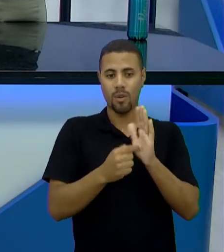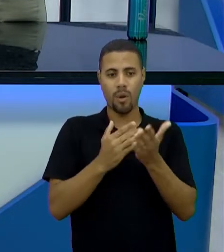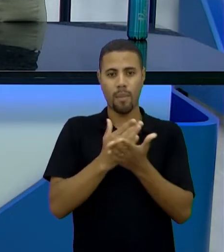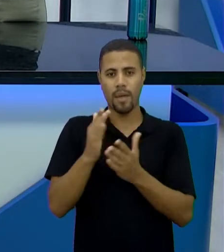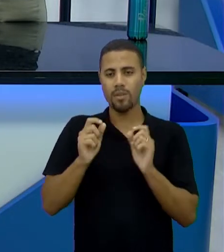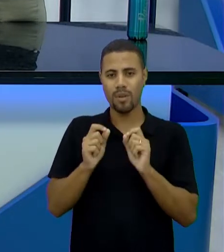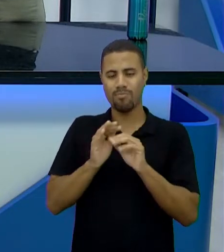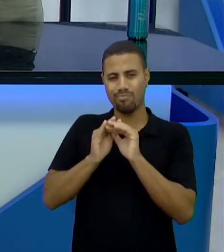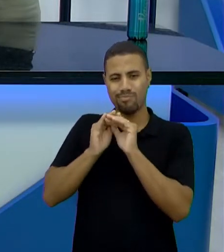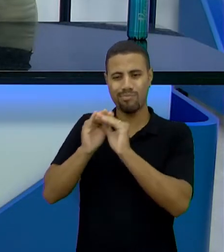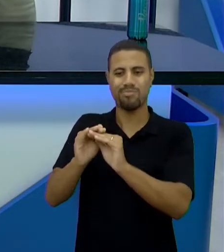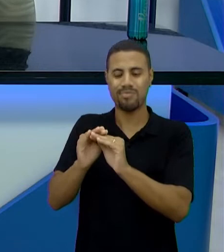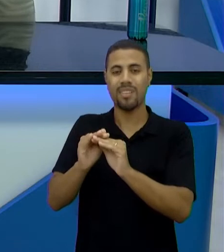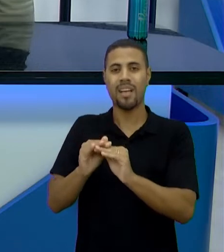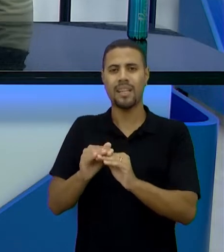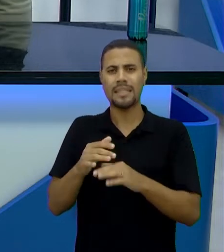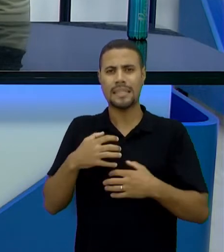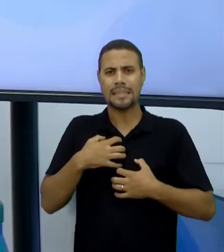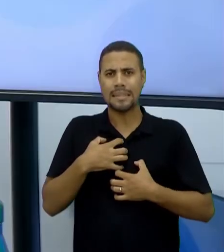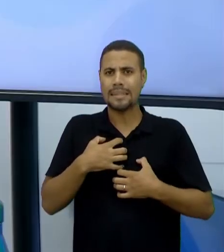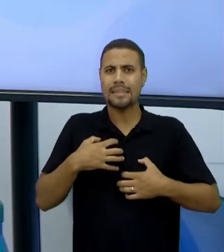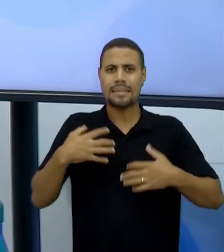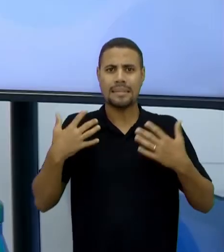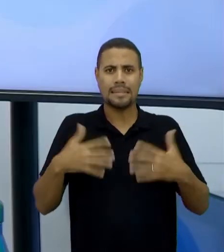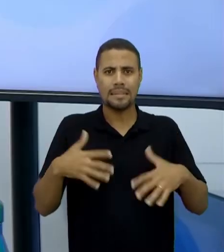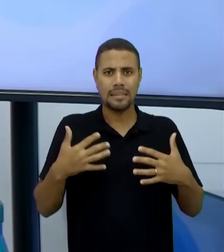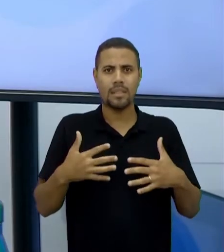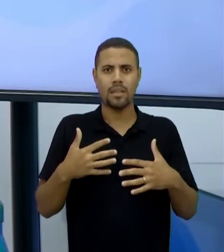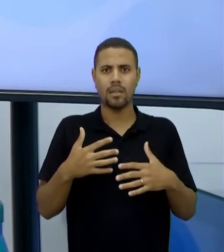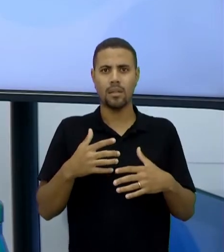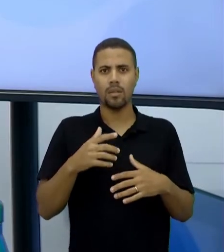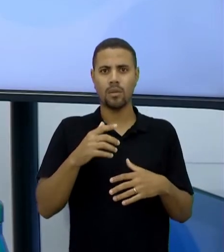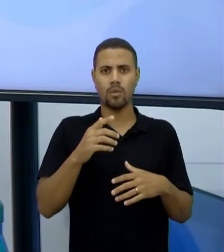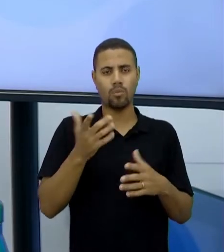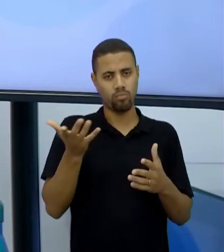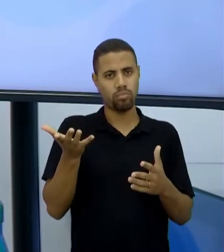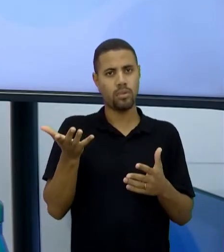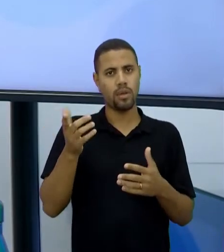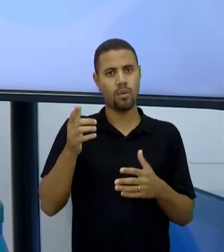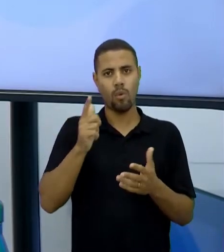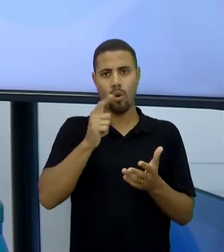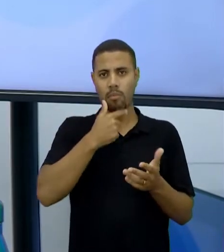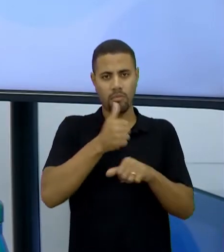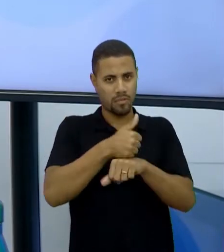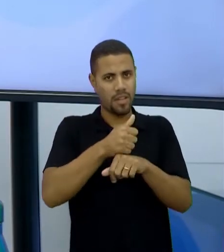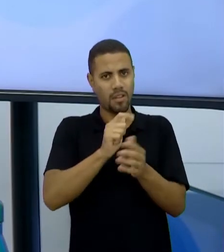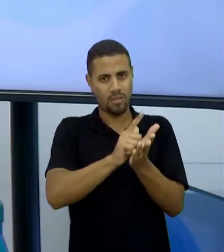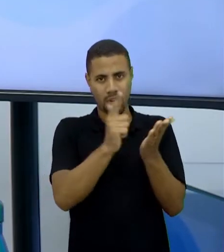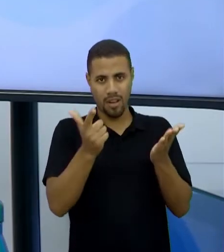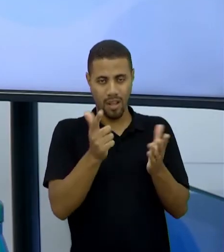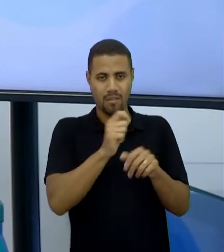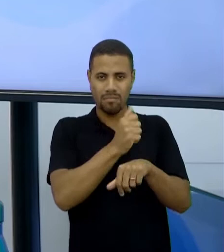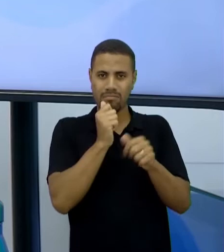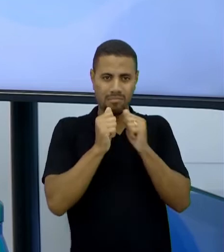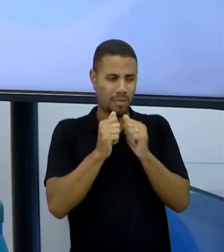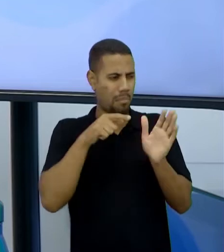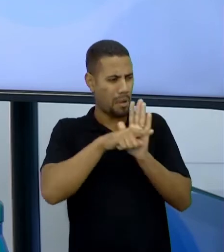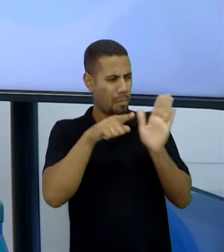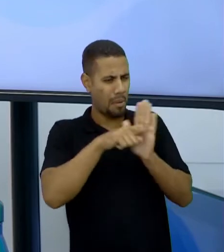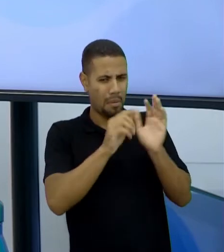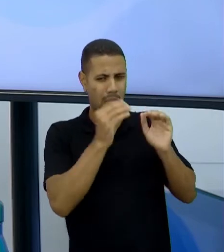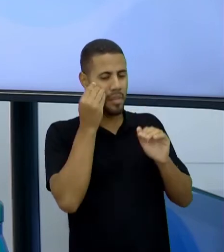numa enrascada, que quando esse jornalista faz as perguntas para o entrevistado, para deixar ele